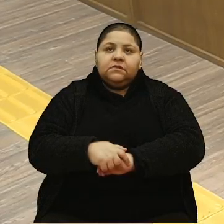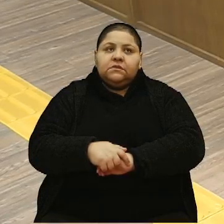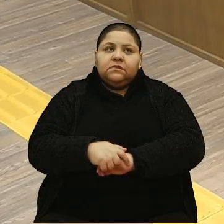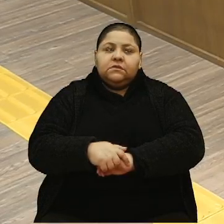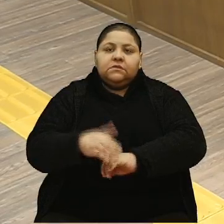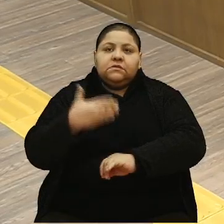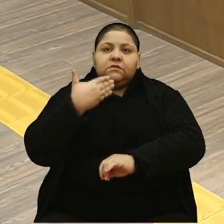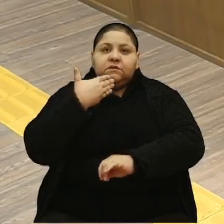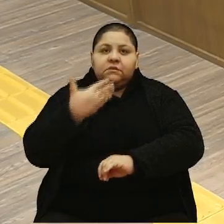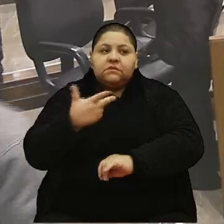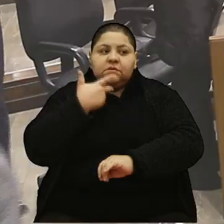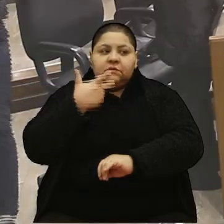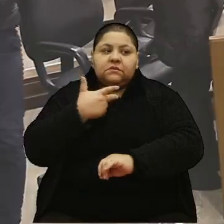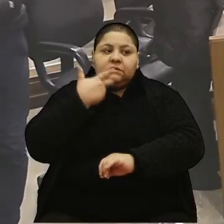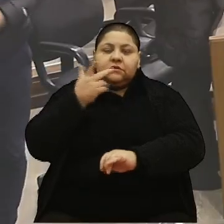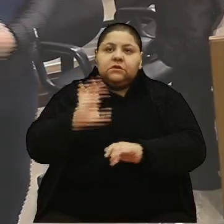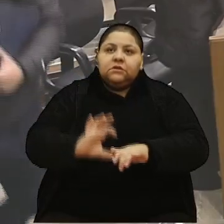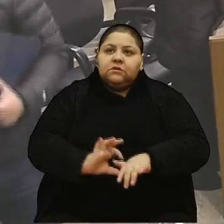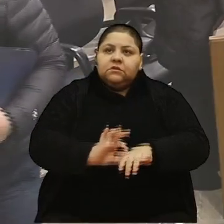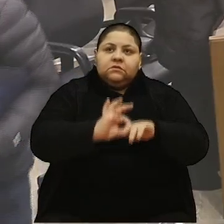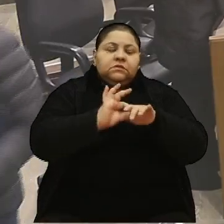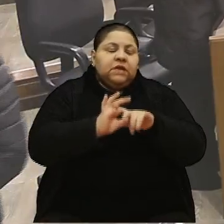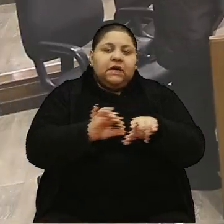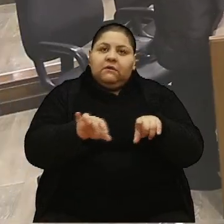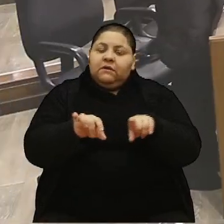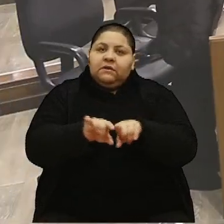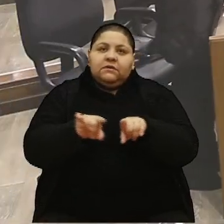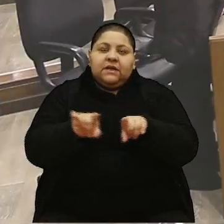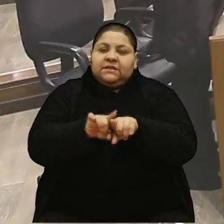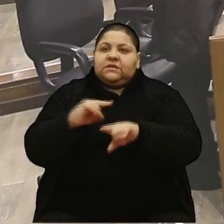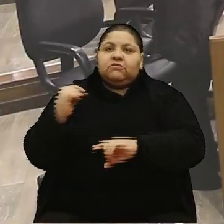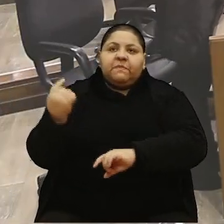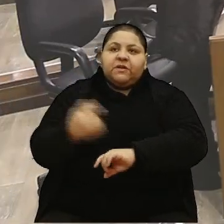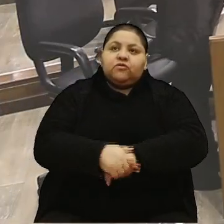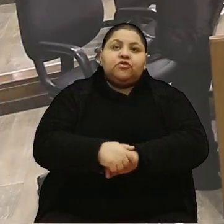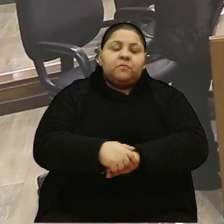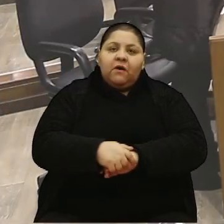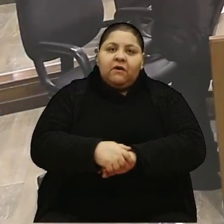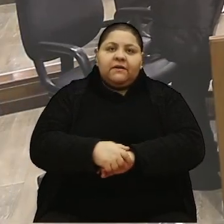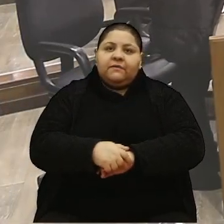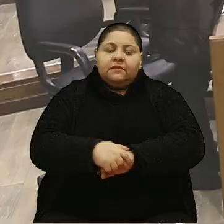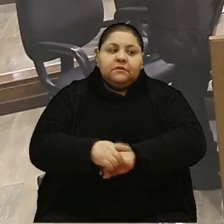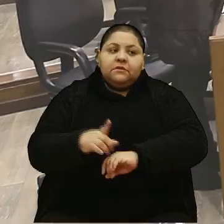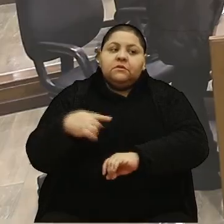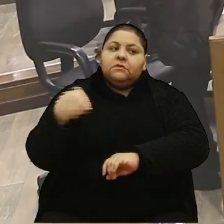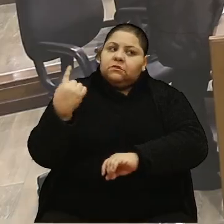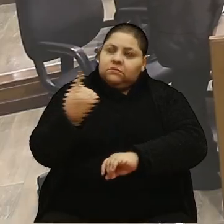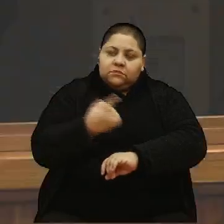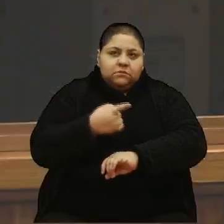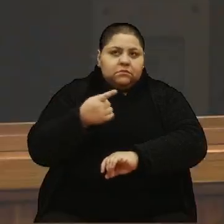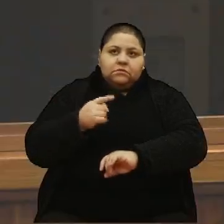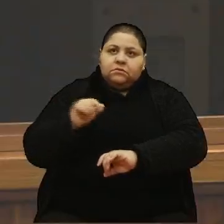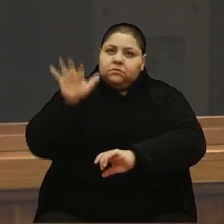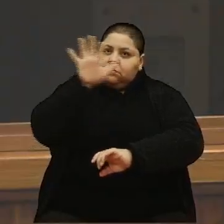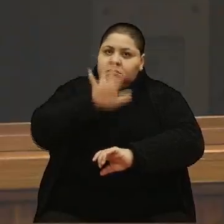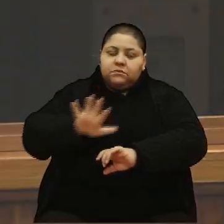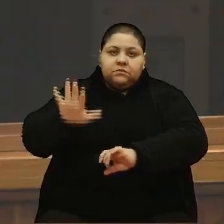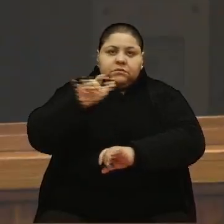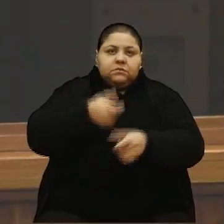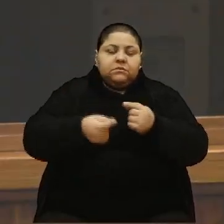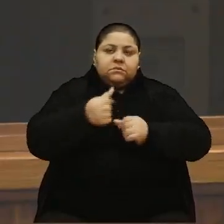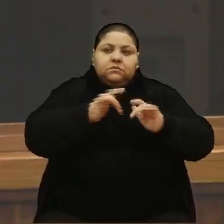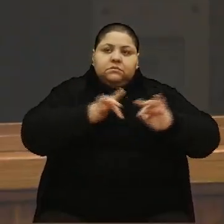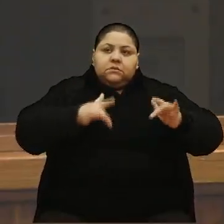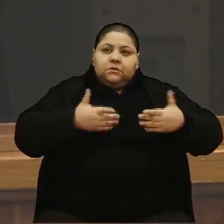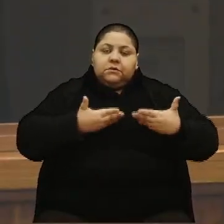líder porque eu estou, daqui uns minutos, indo para a Conferência Nacional de Economia